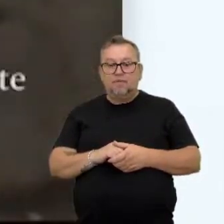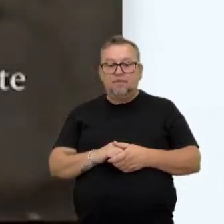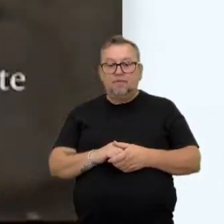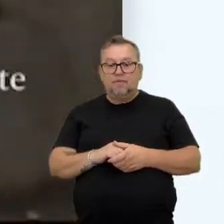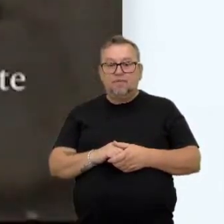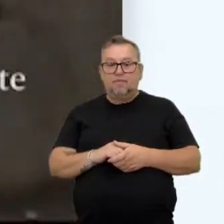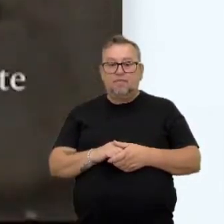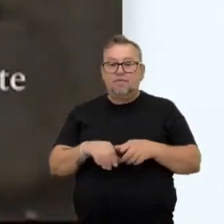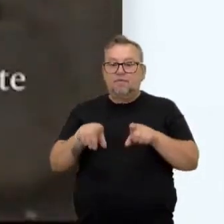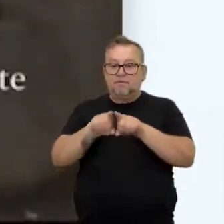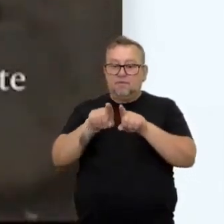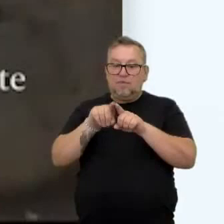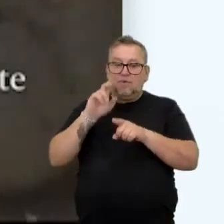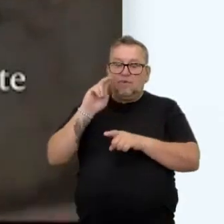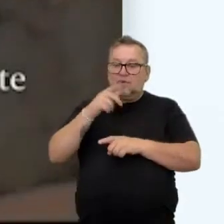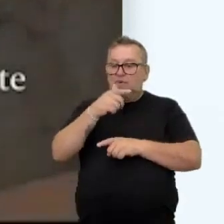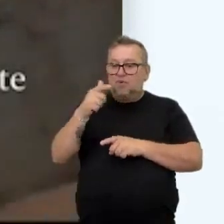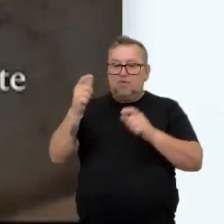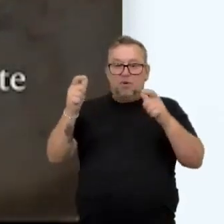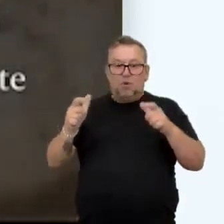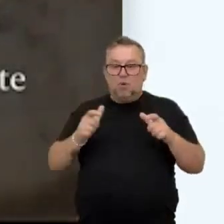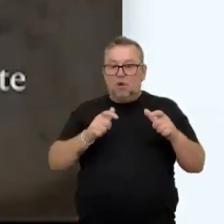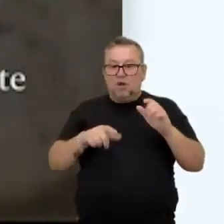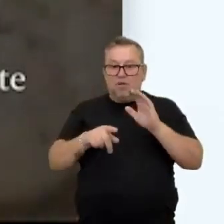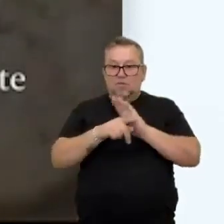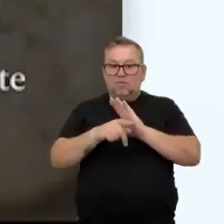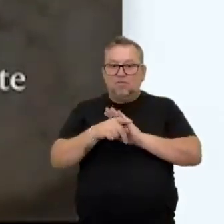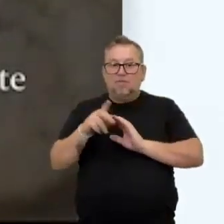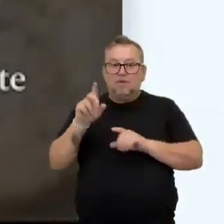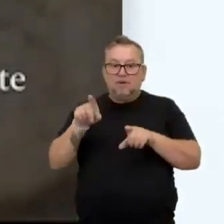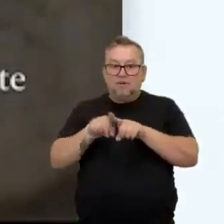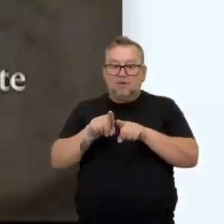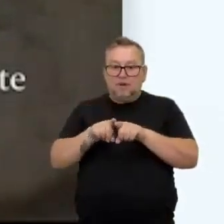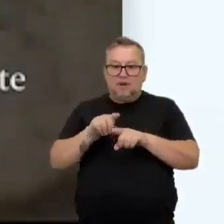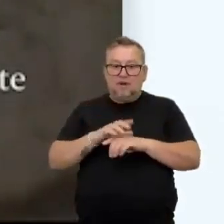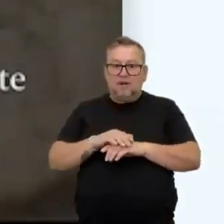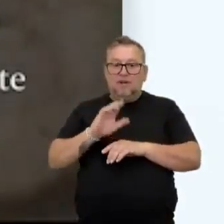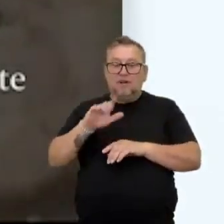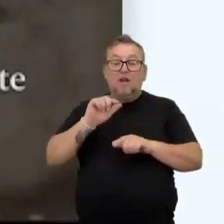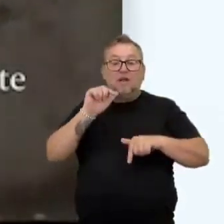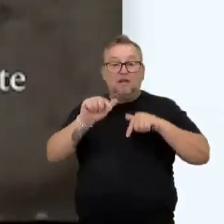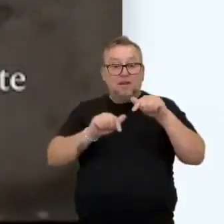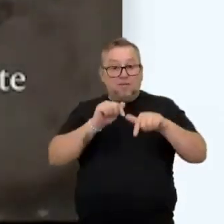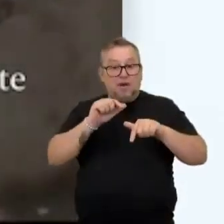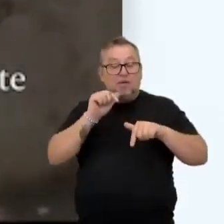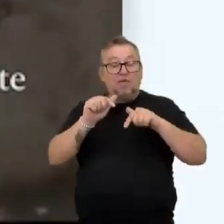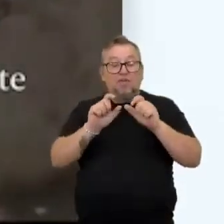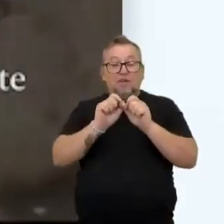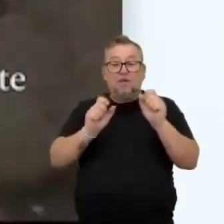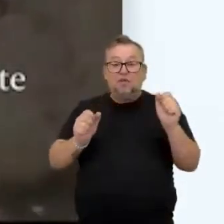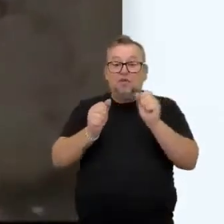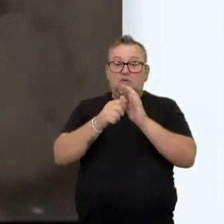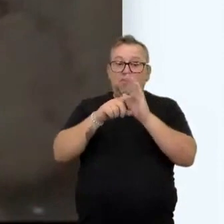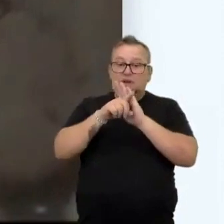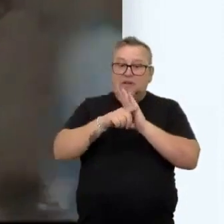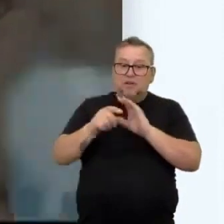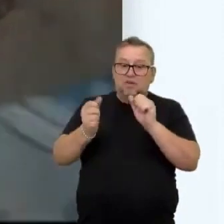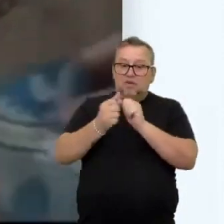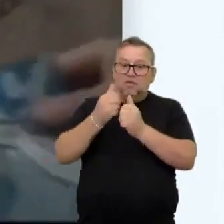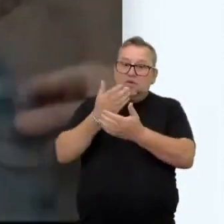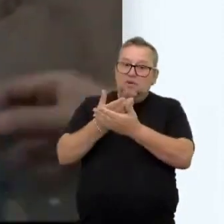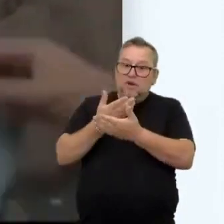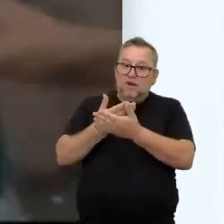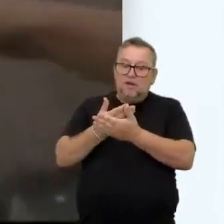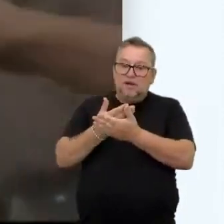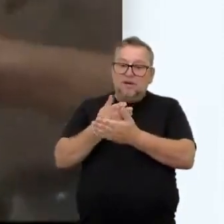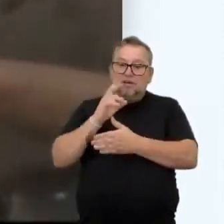A gente até mantinha um ateliê no Centro Cultural da FMG e durante esse processo ali de trabalhar junto, pesquisar junto, estudar,